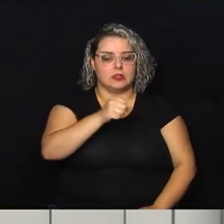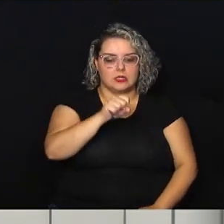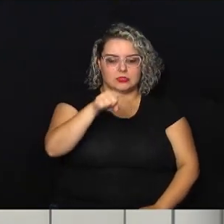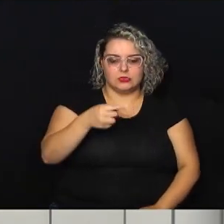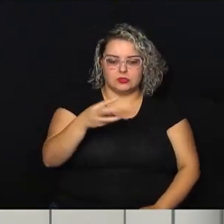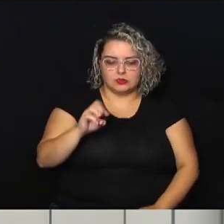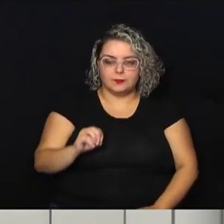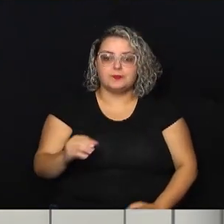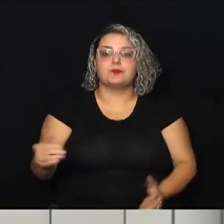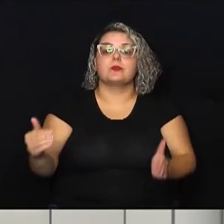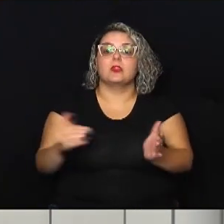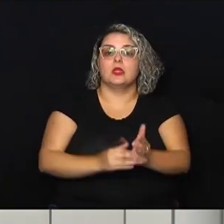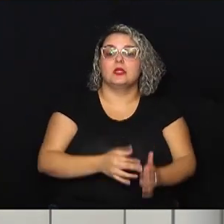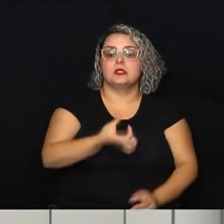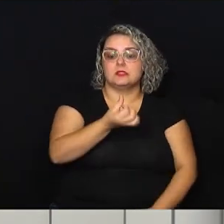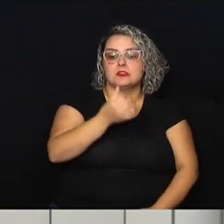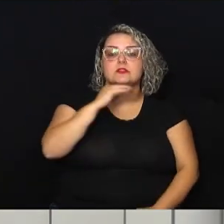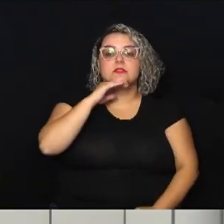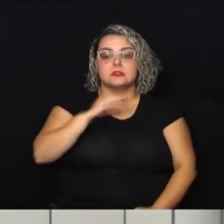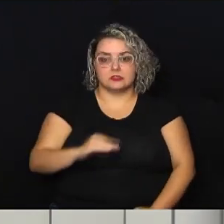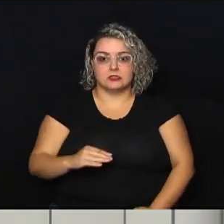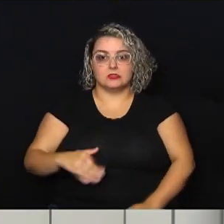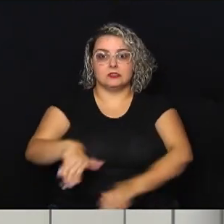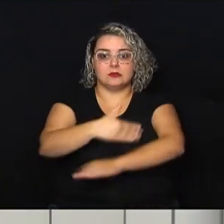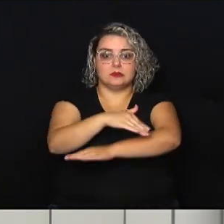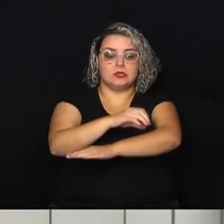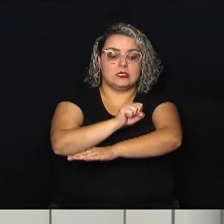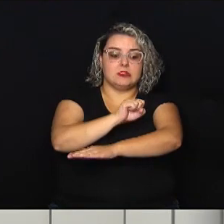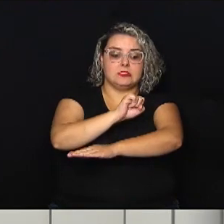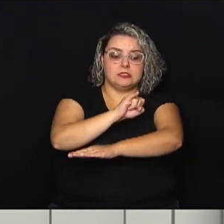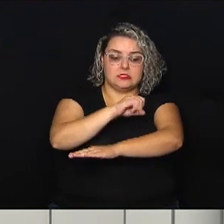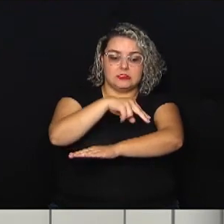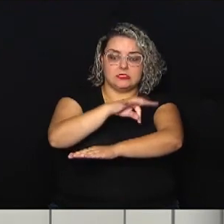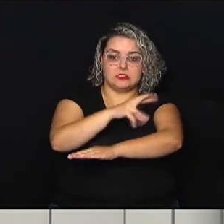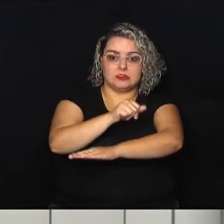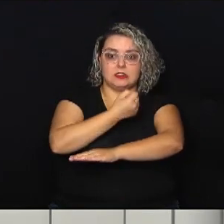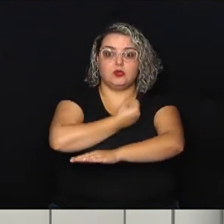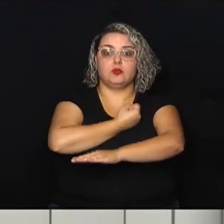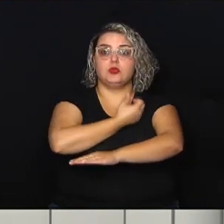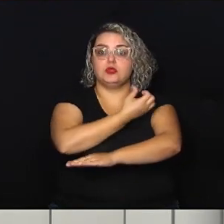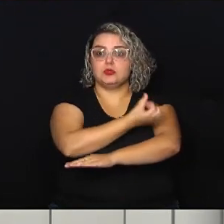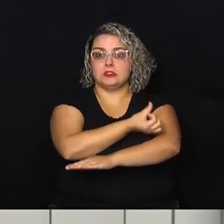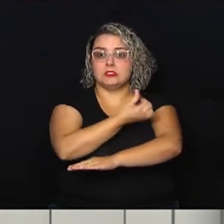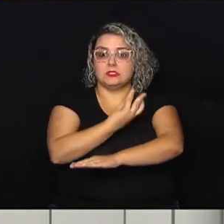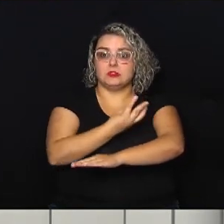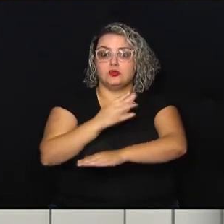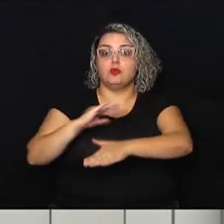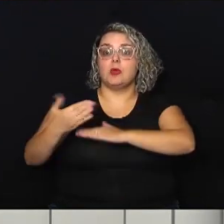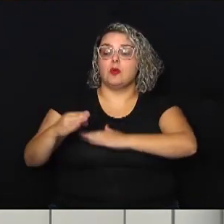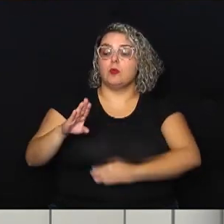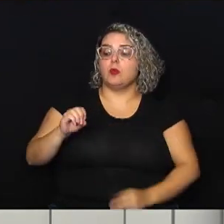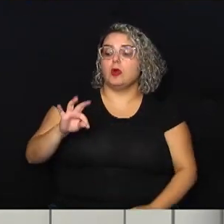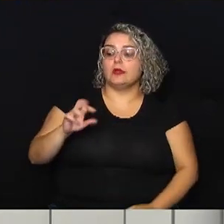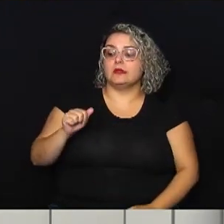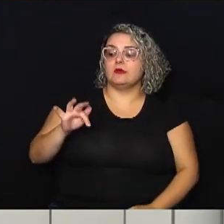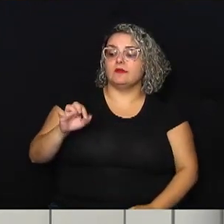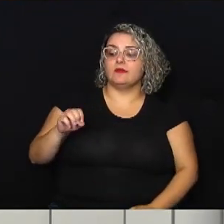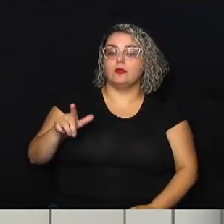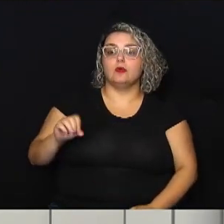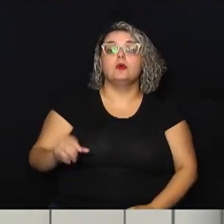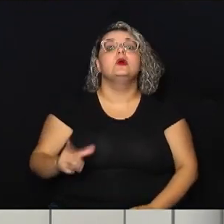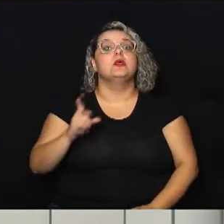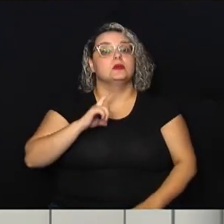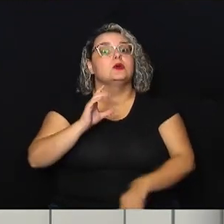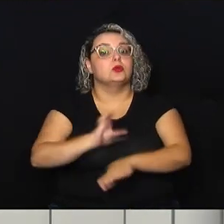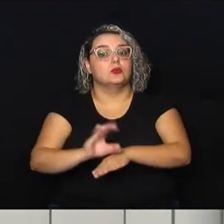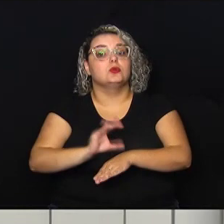6 horas da tarde, lá na rua Doutor Delfino Sintra, número 63, no bairro Botafogo, acontece um curso